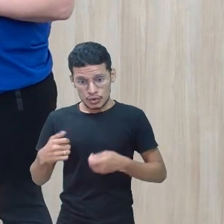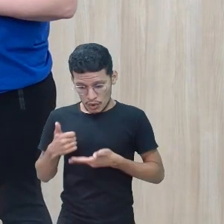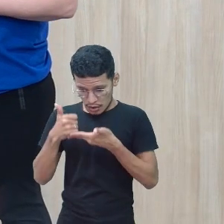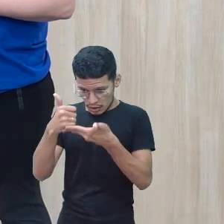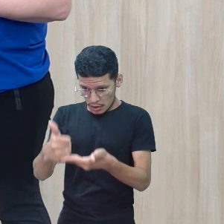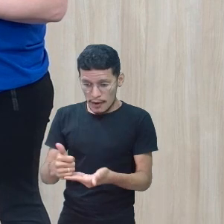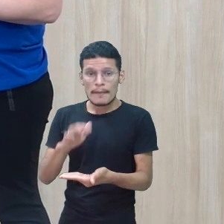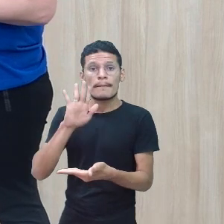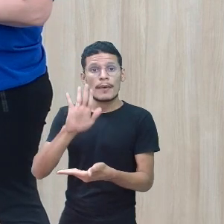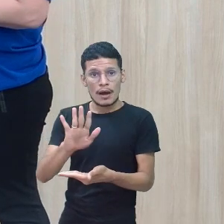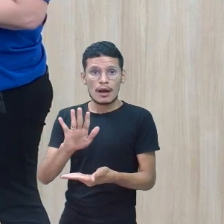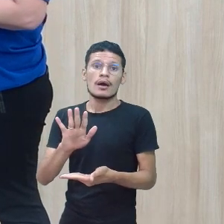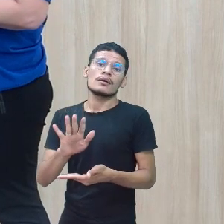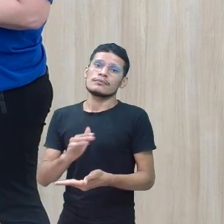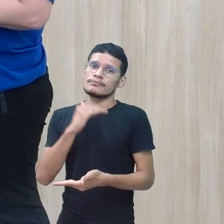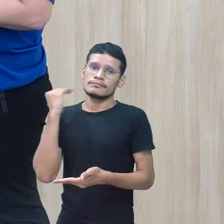ajuda,